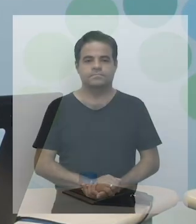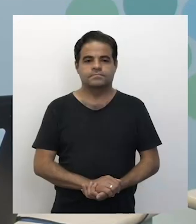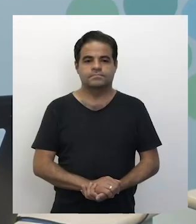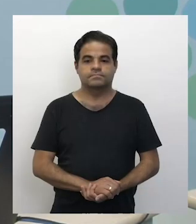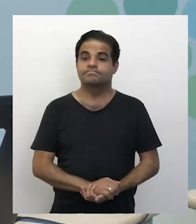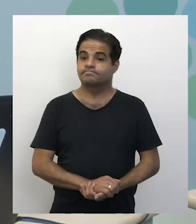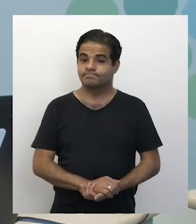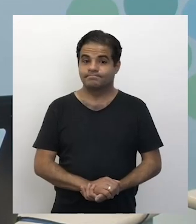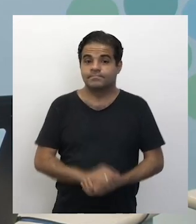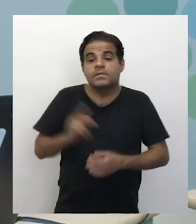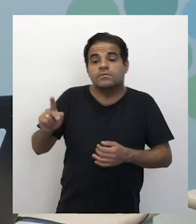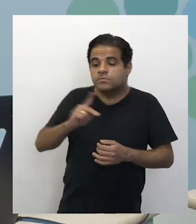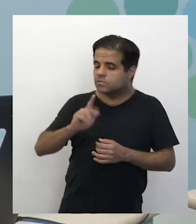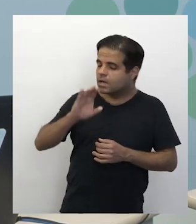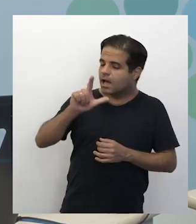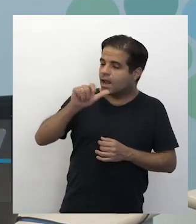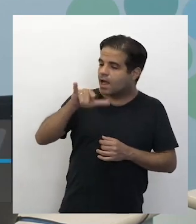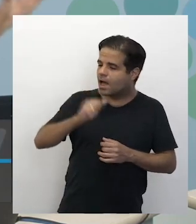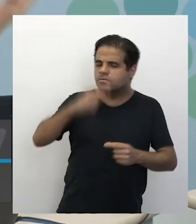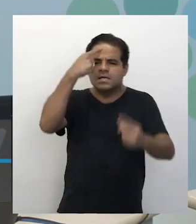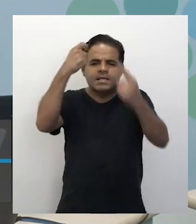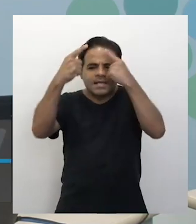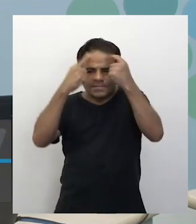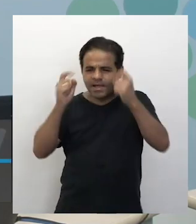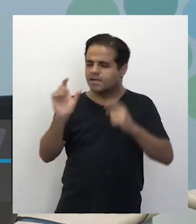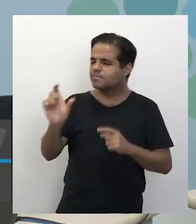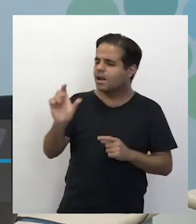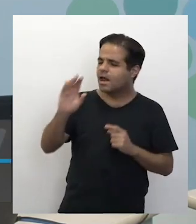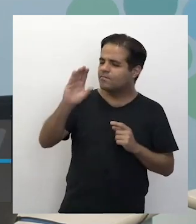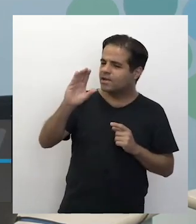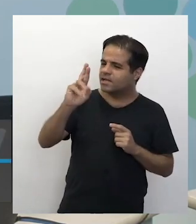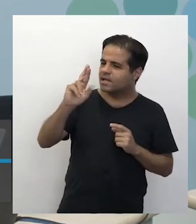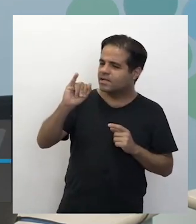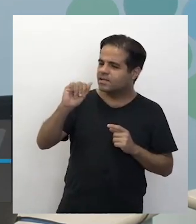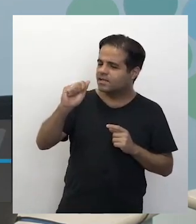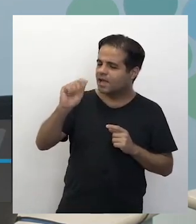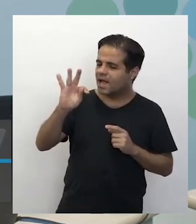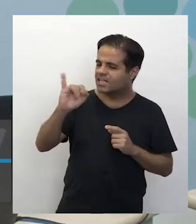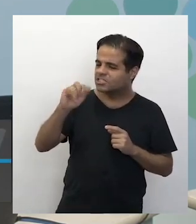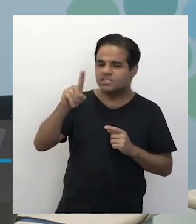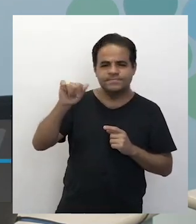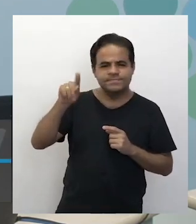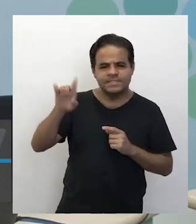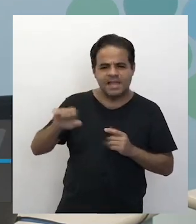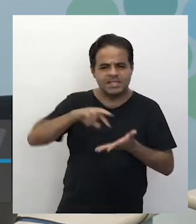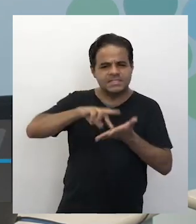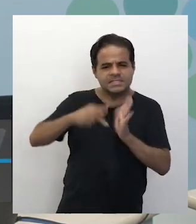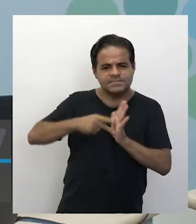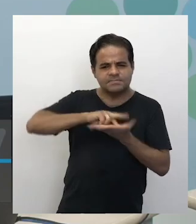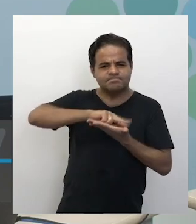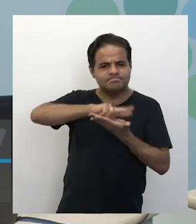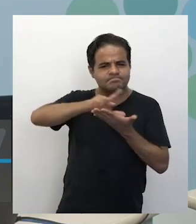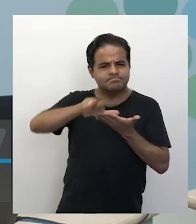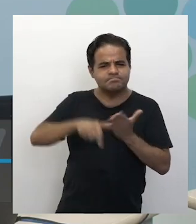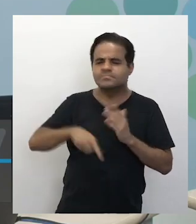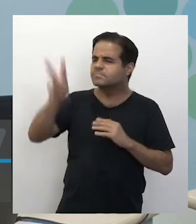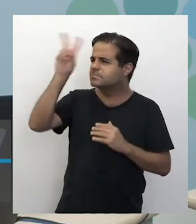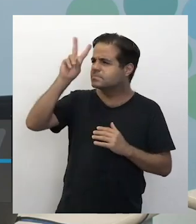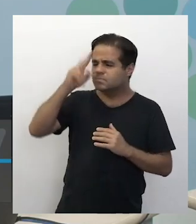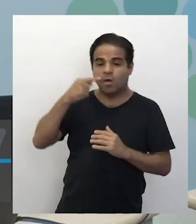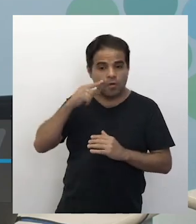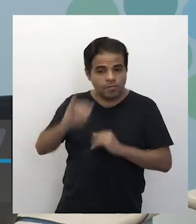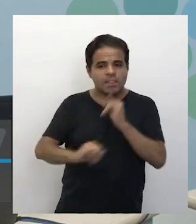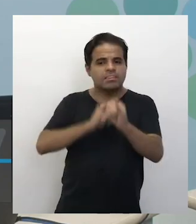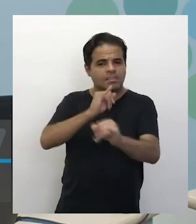Então, pro Cláudia, criatividade, né? Que palavra bonita, que significados que ela tem. Eu lembro que eu já vi na internet uma